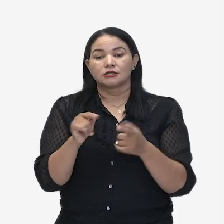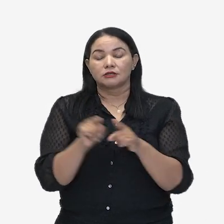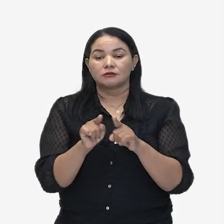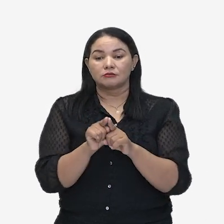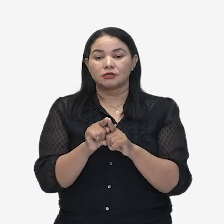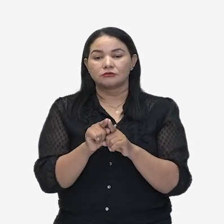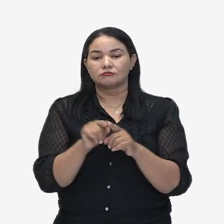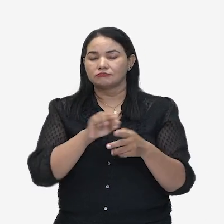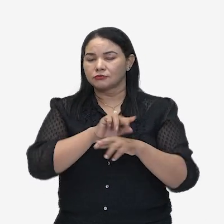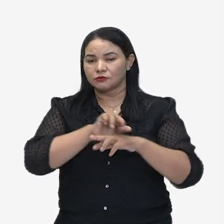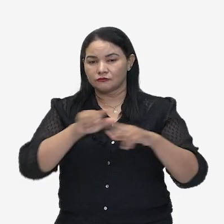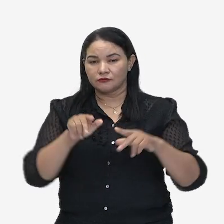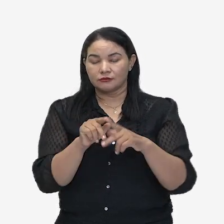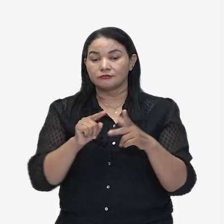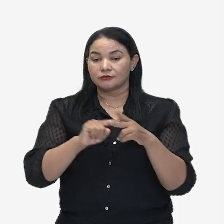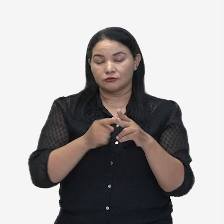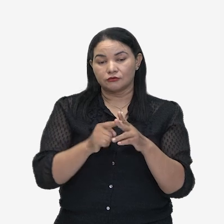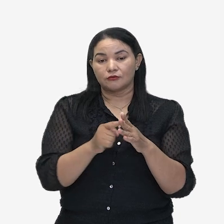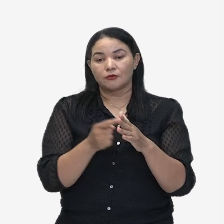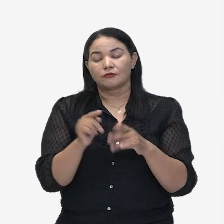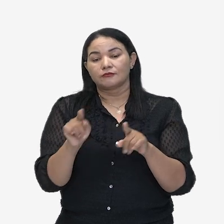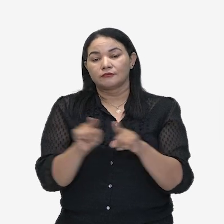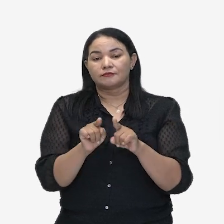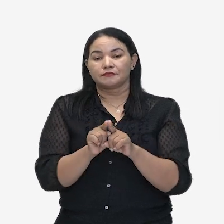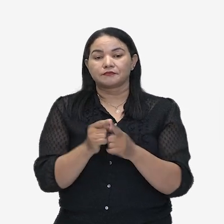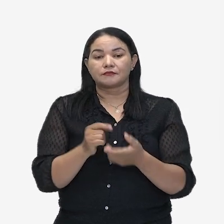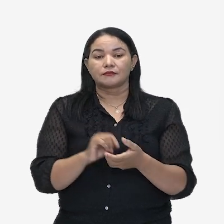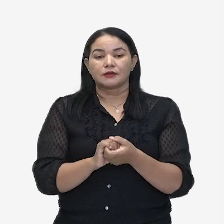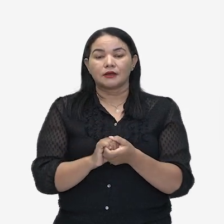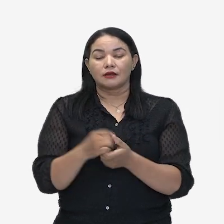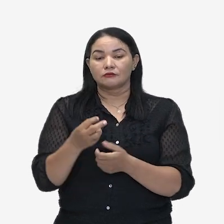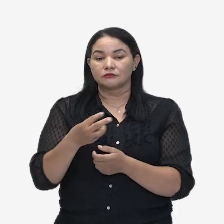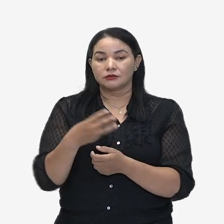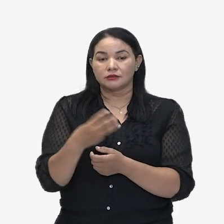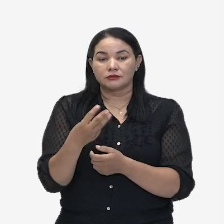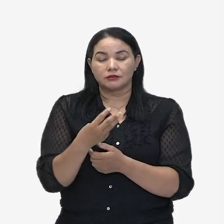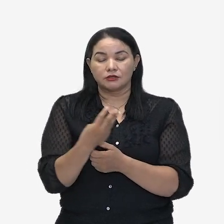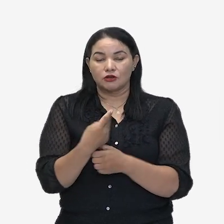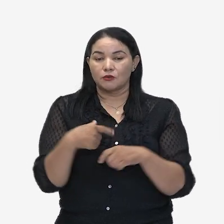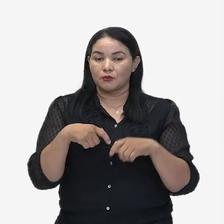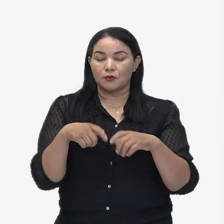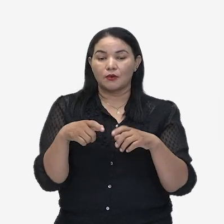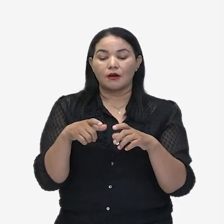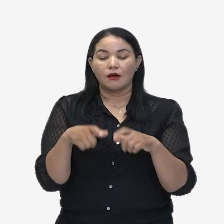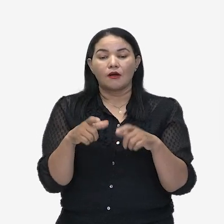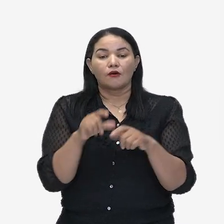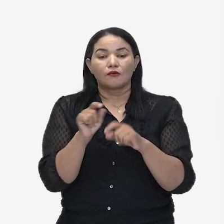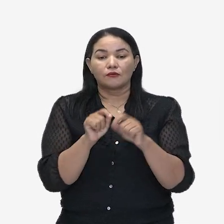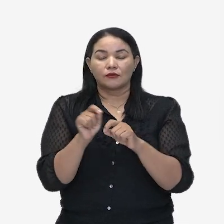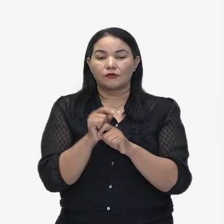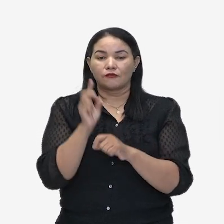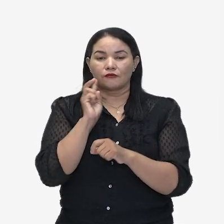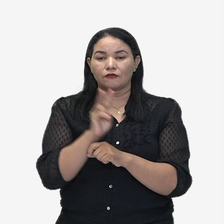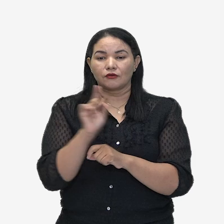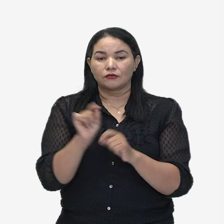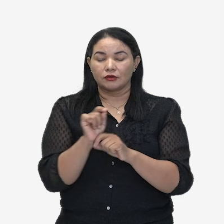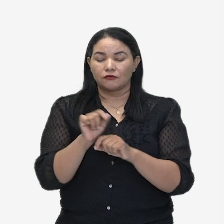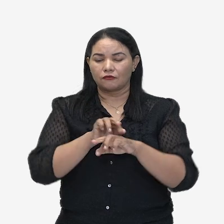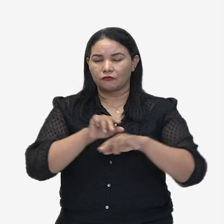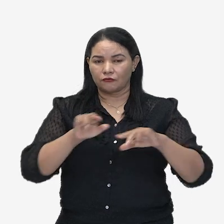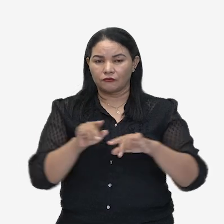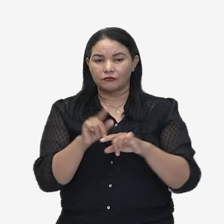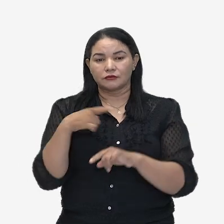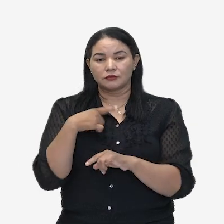e automóveis. Quando a gente fala do setor terciário na Europa Ocidental, a gente vai verificar que ele é bastante